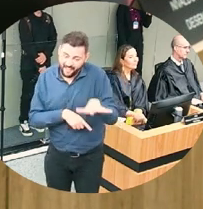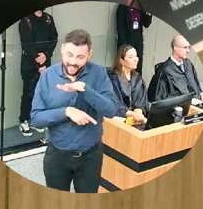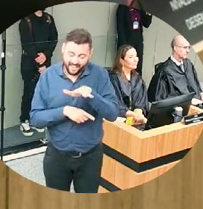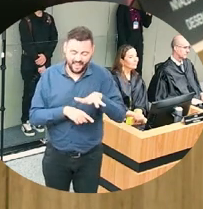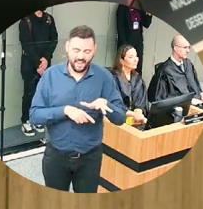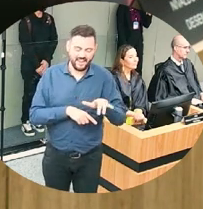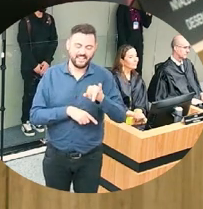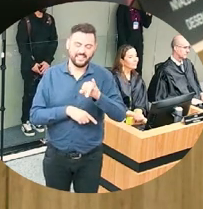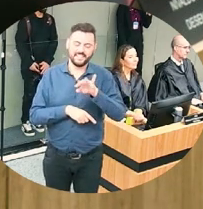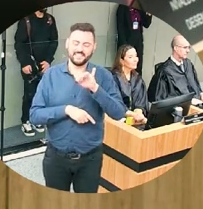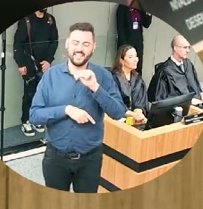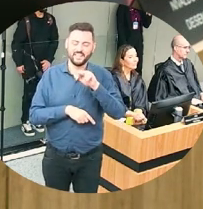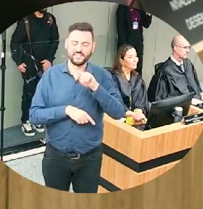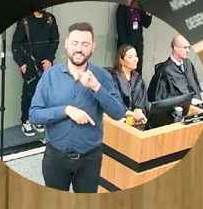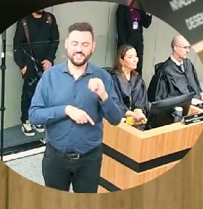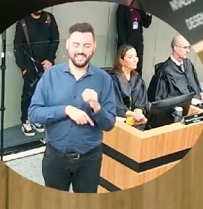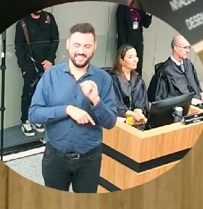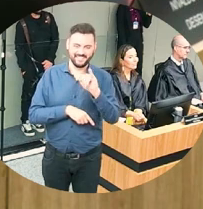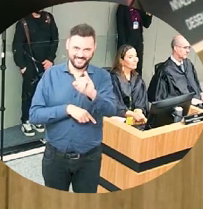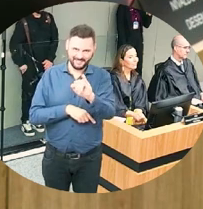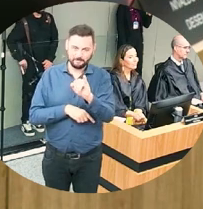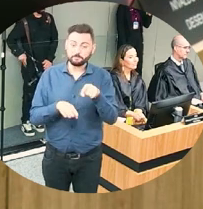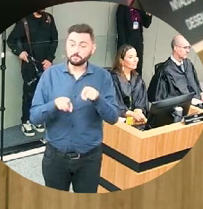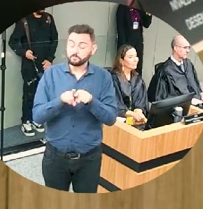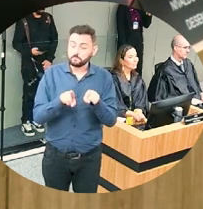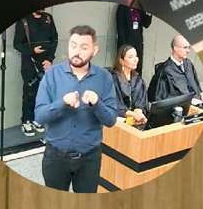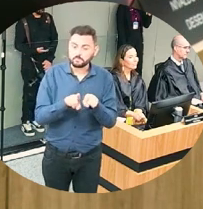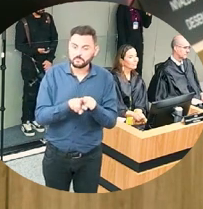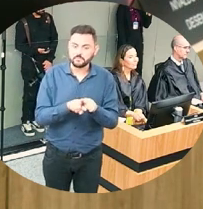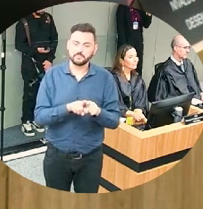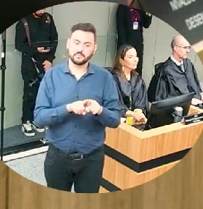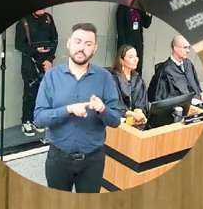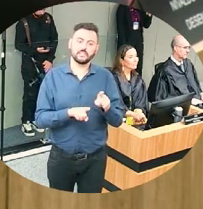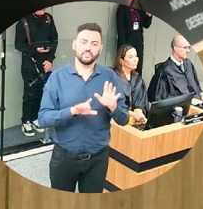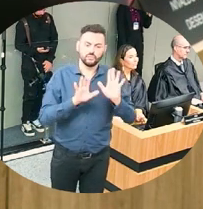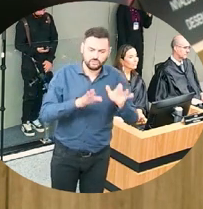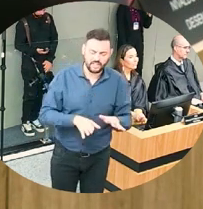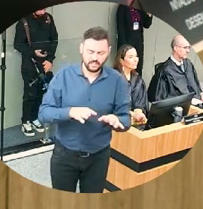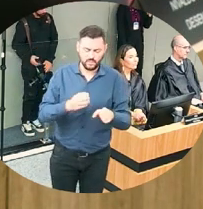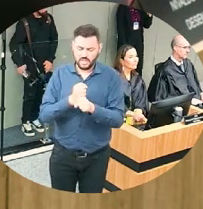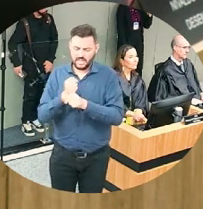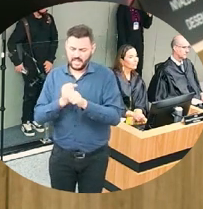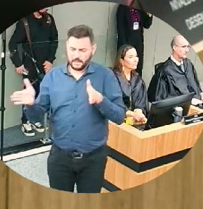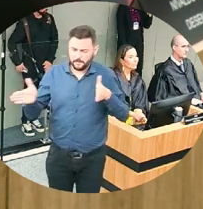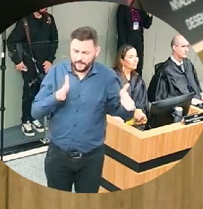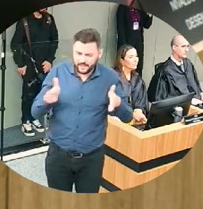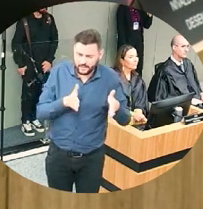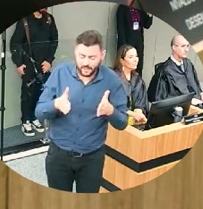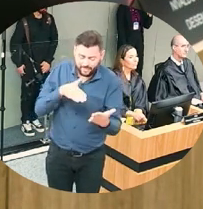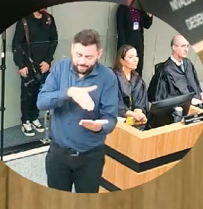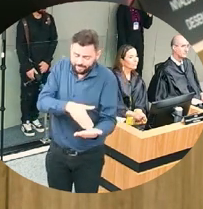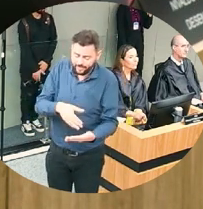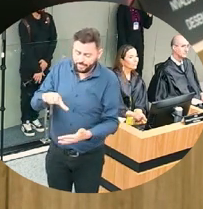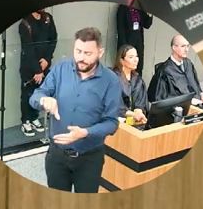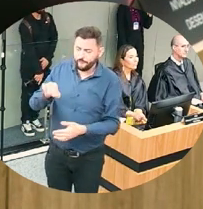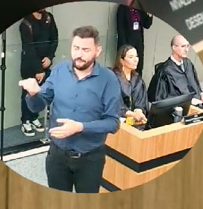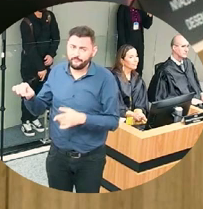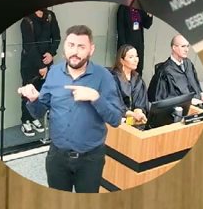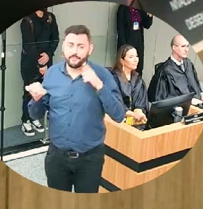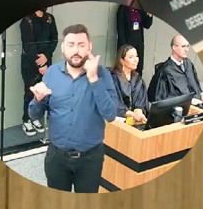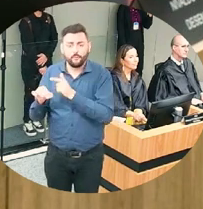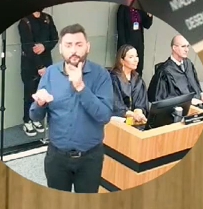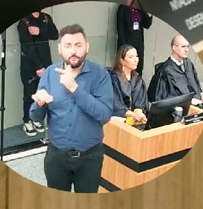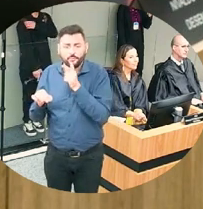Itajaí exerceu advocacia e de 1987 a 1990 foi Servidor da